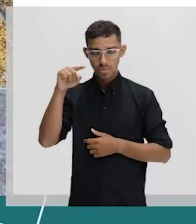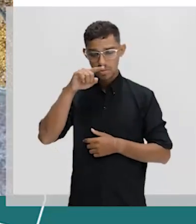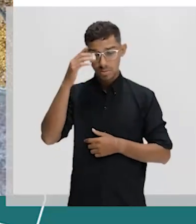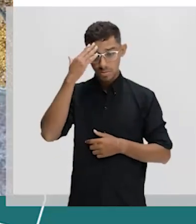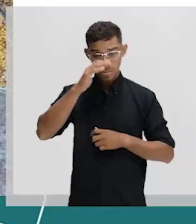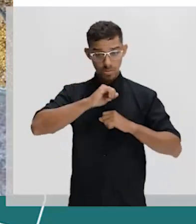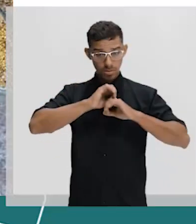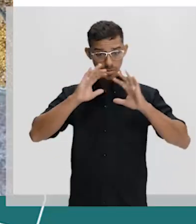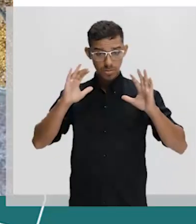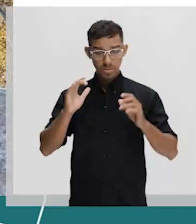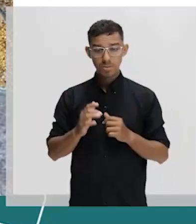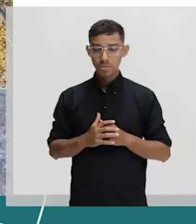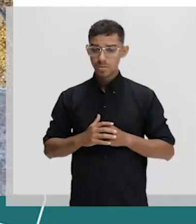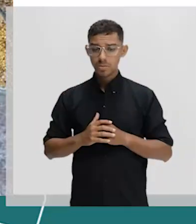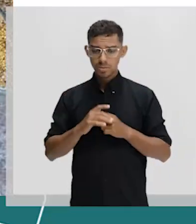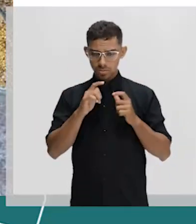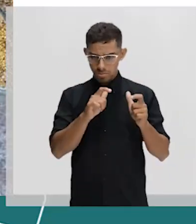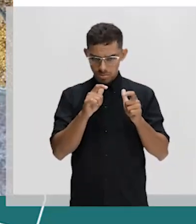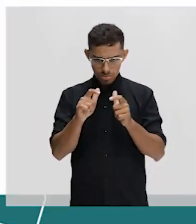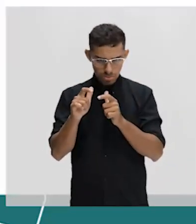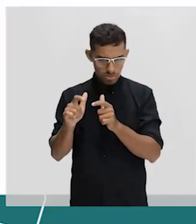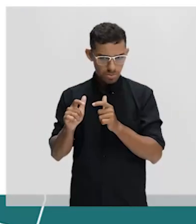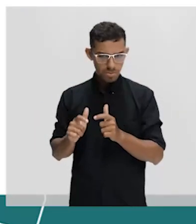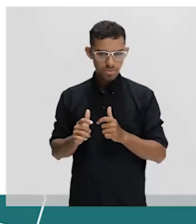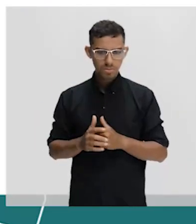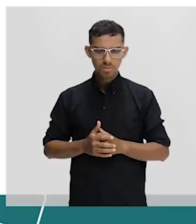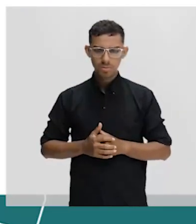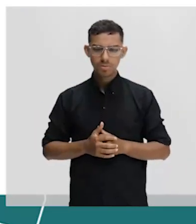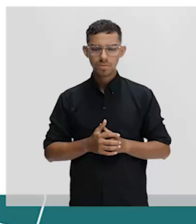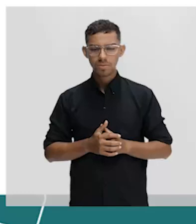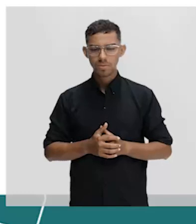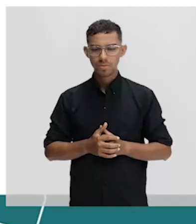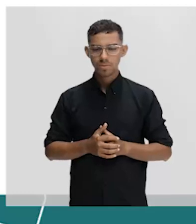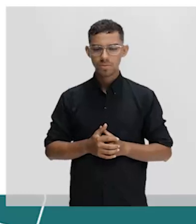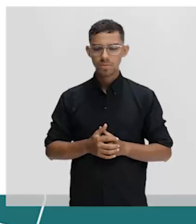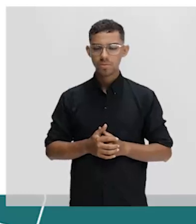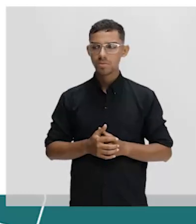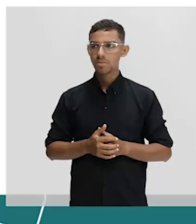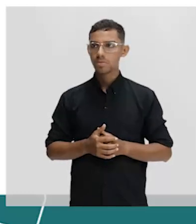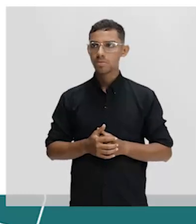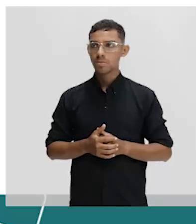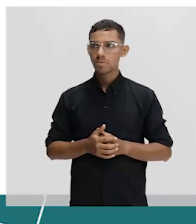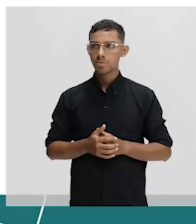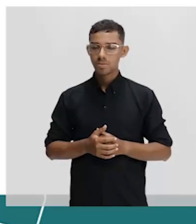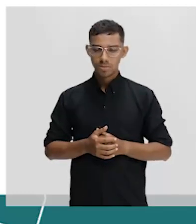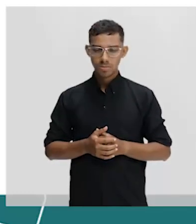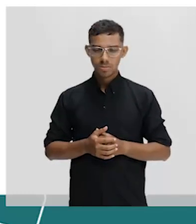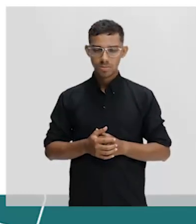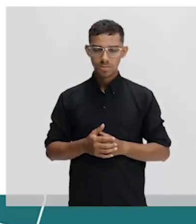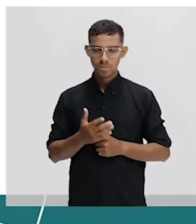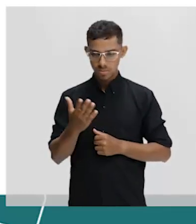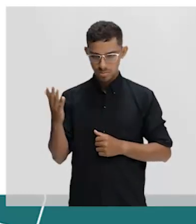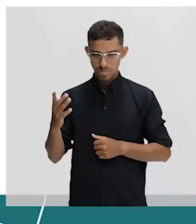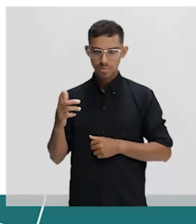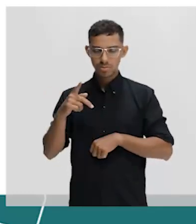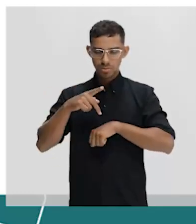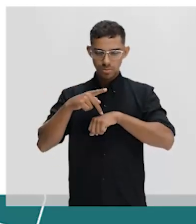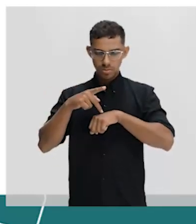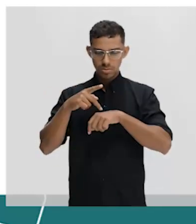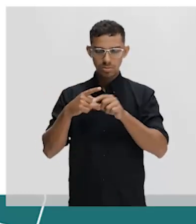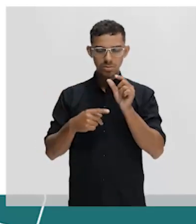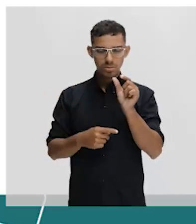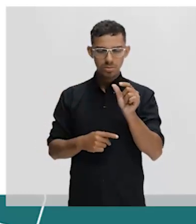falei. Cada elemento desse aqui, vou voltar. Cada elemento desse aqui, que parece um granulado, é uma pedrinha